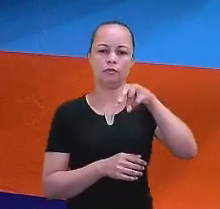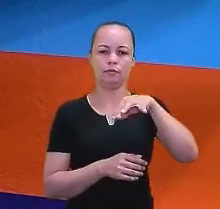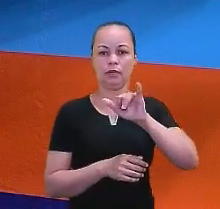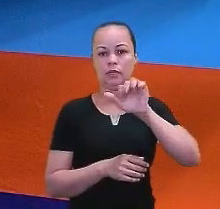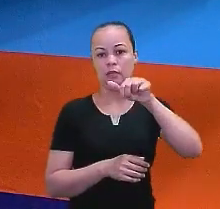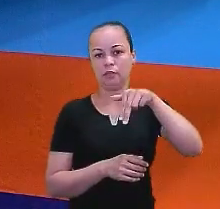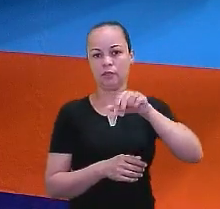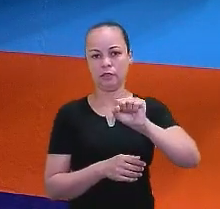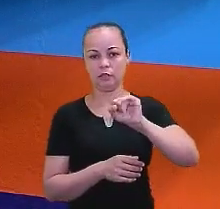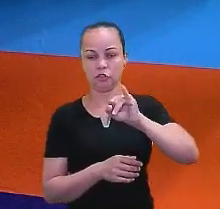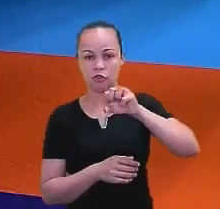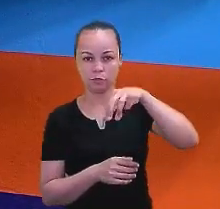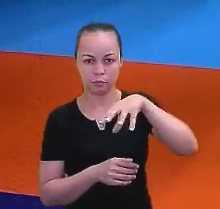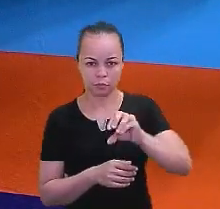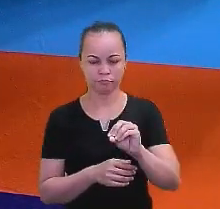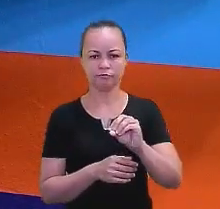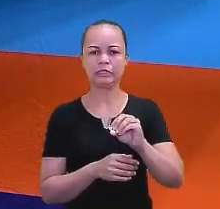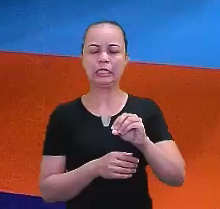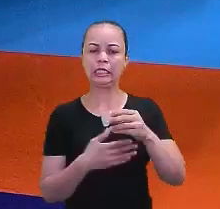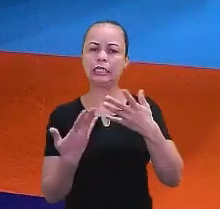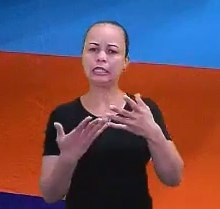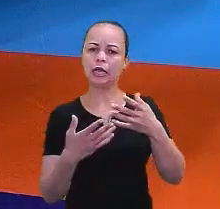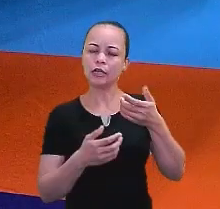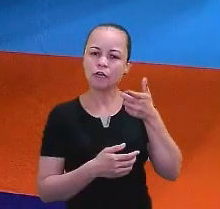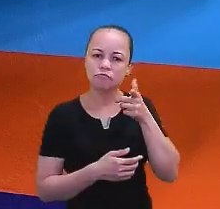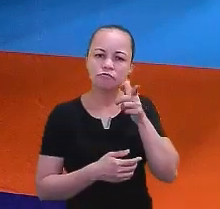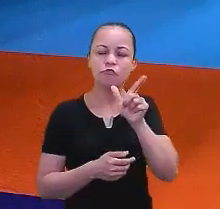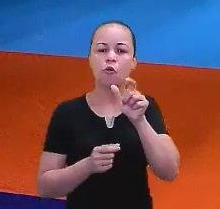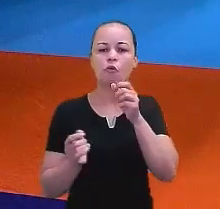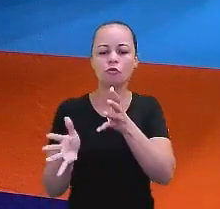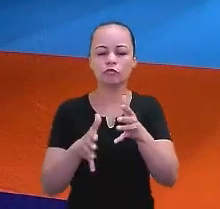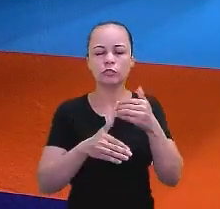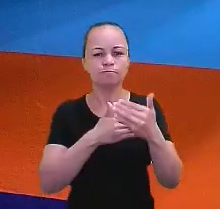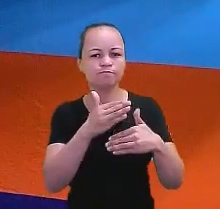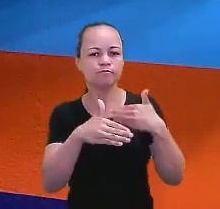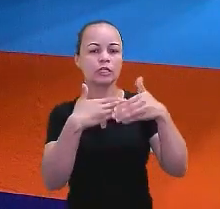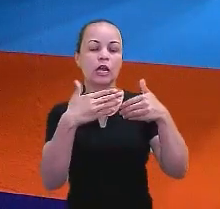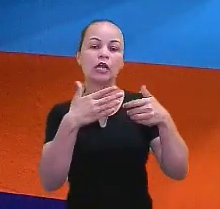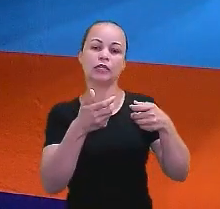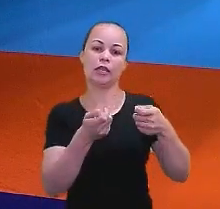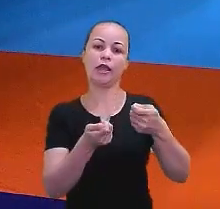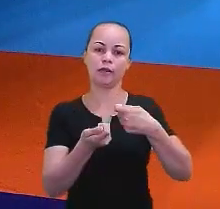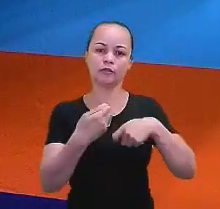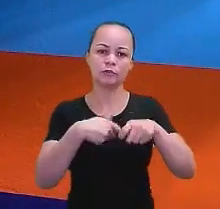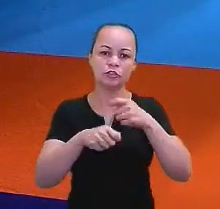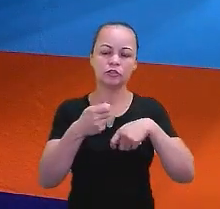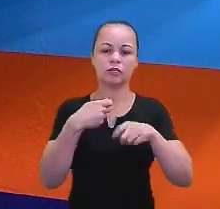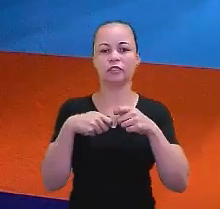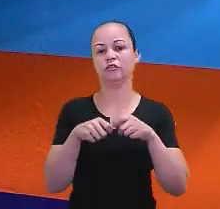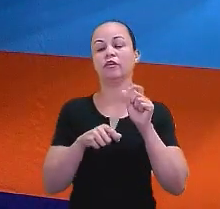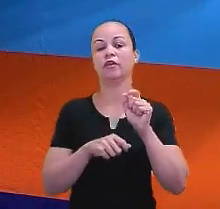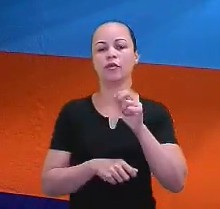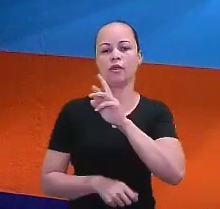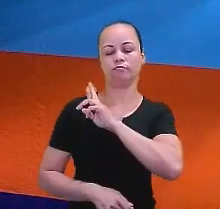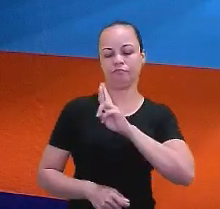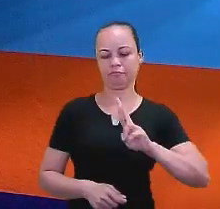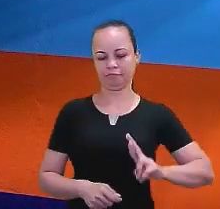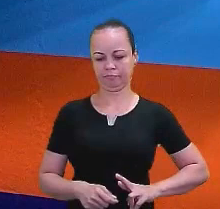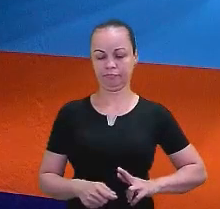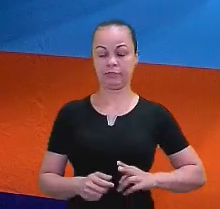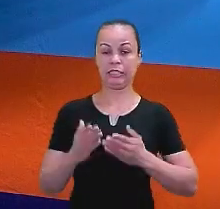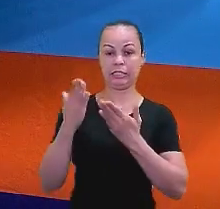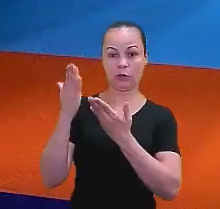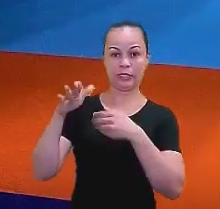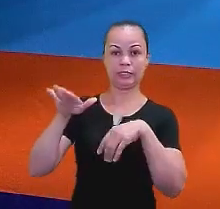total com essa nova organização política e administrativa que é a República. Então, esses símbolos são